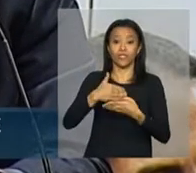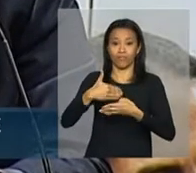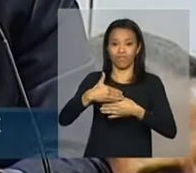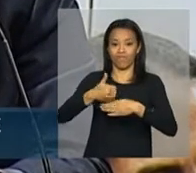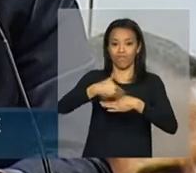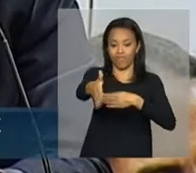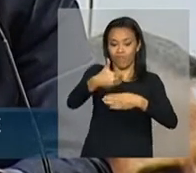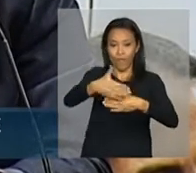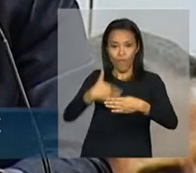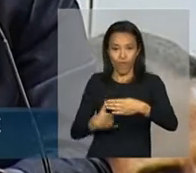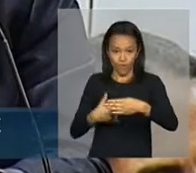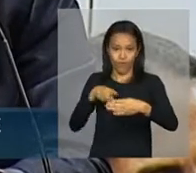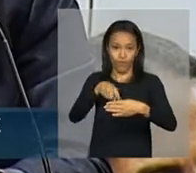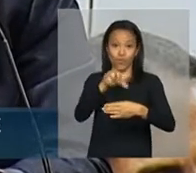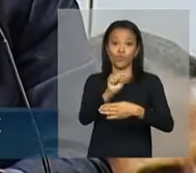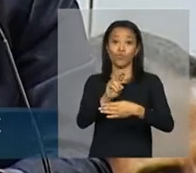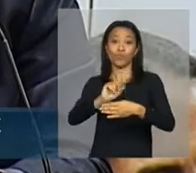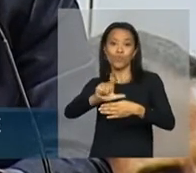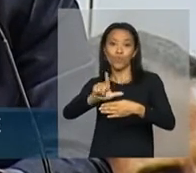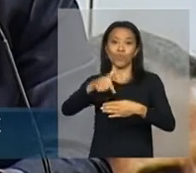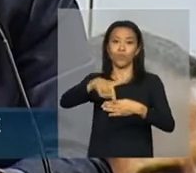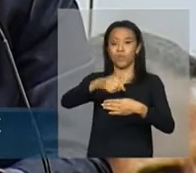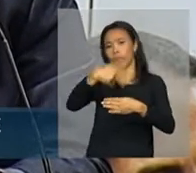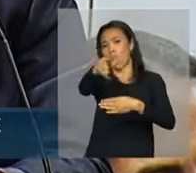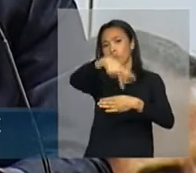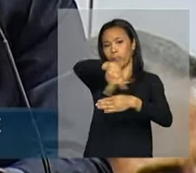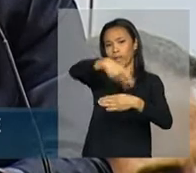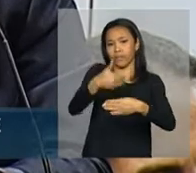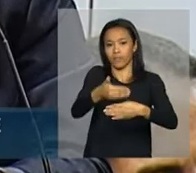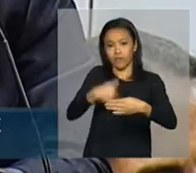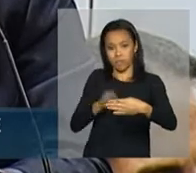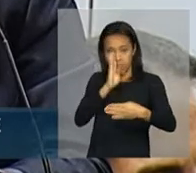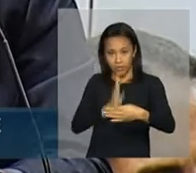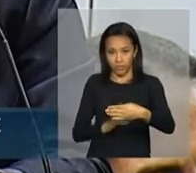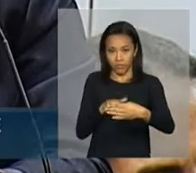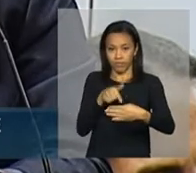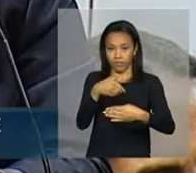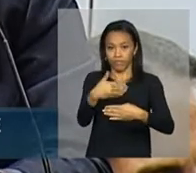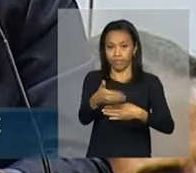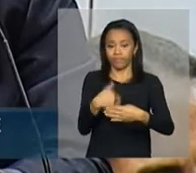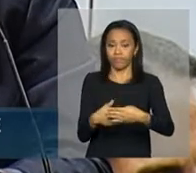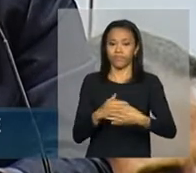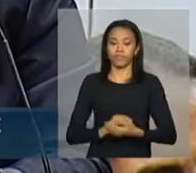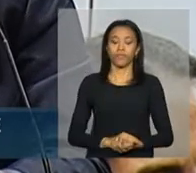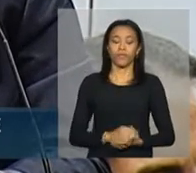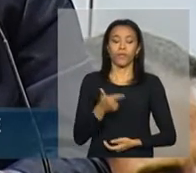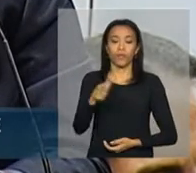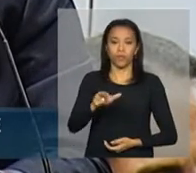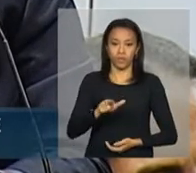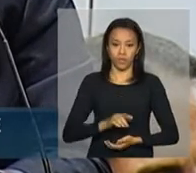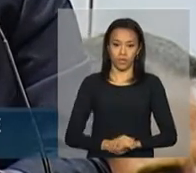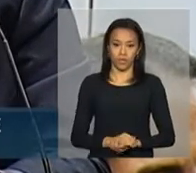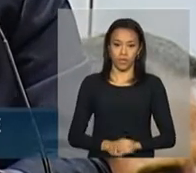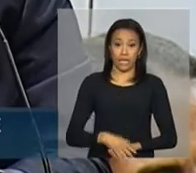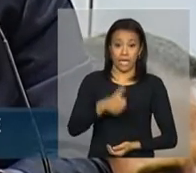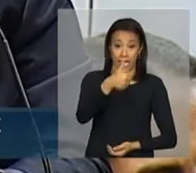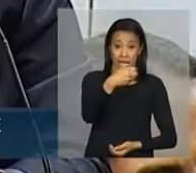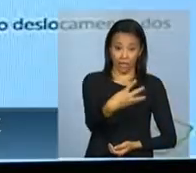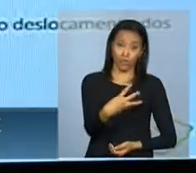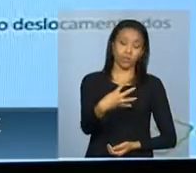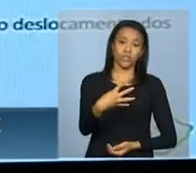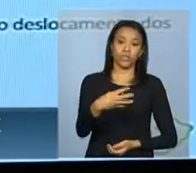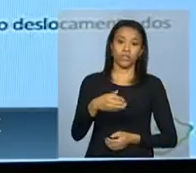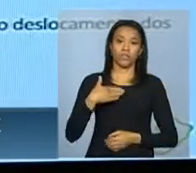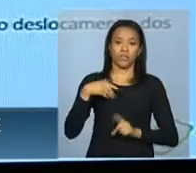da Região Sul região fronteira com outros países próximo os próximos passos Quatorze de Agosto